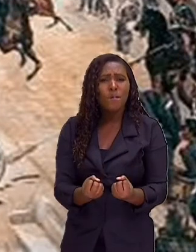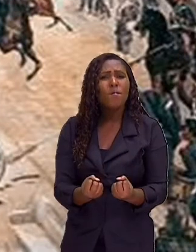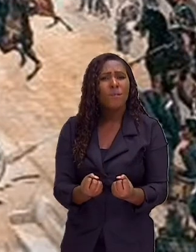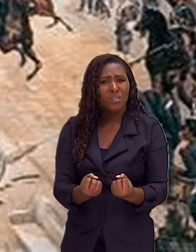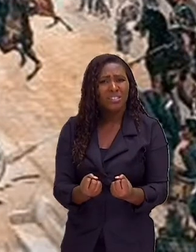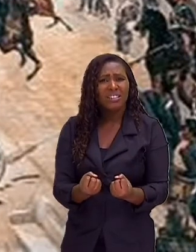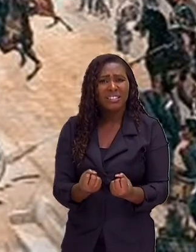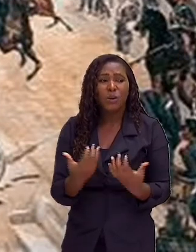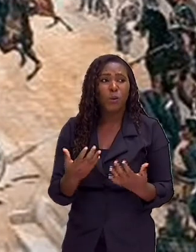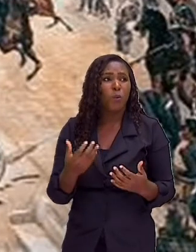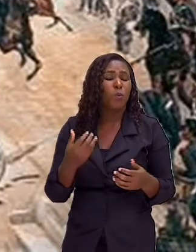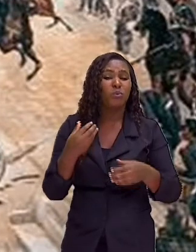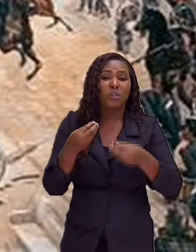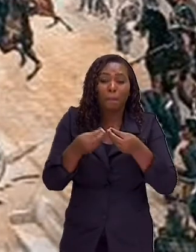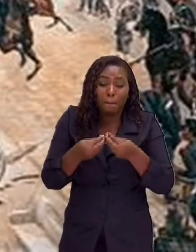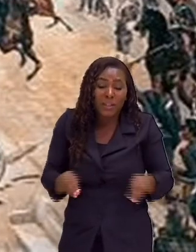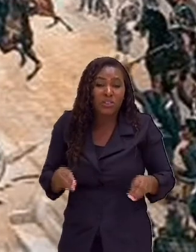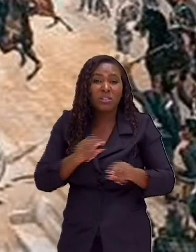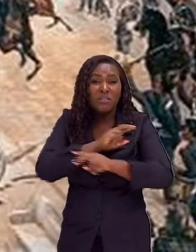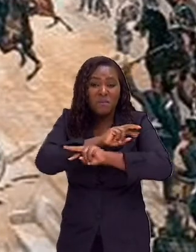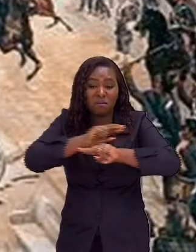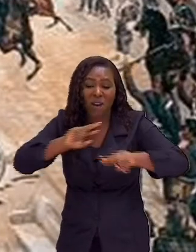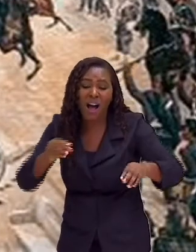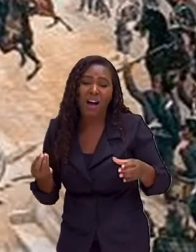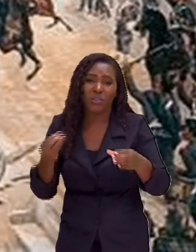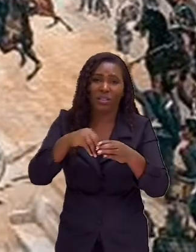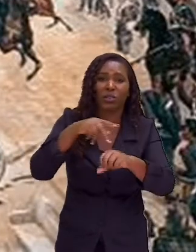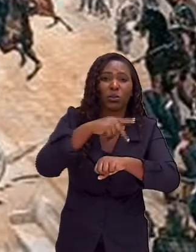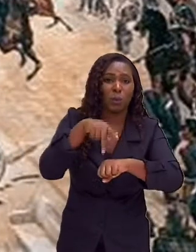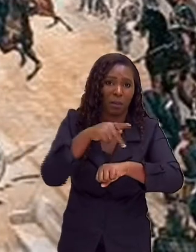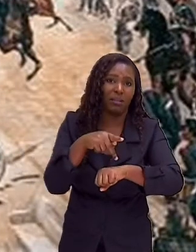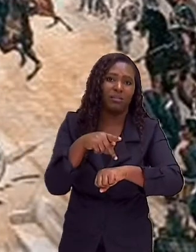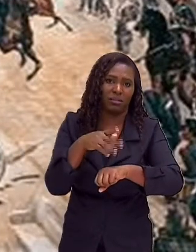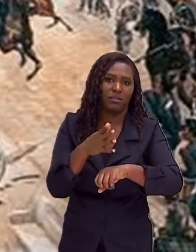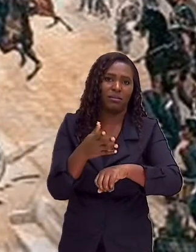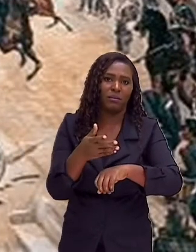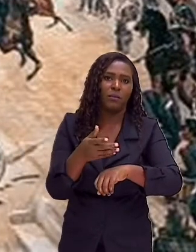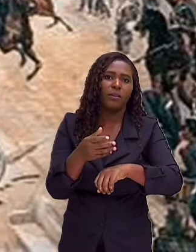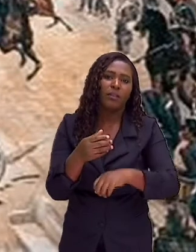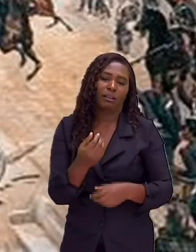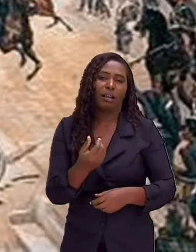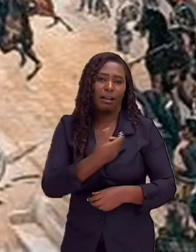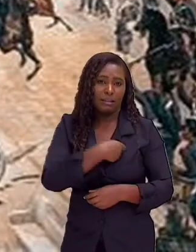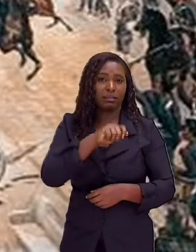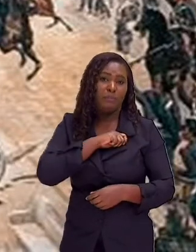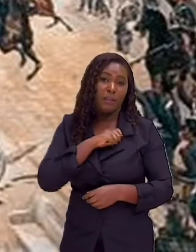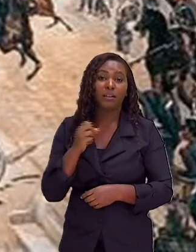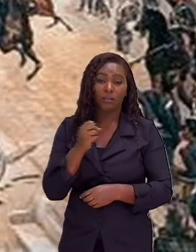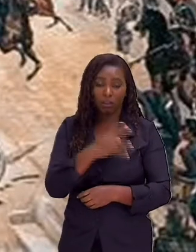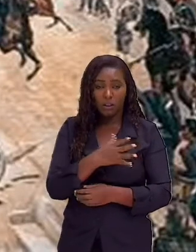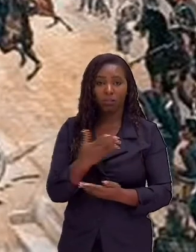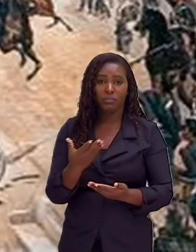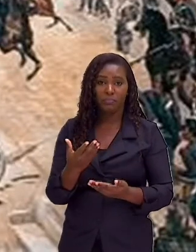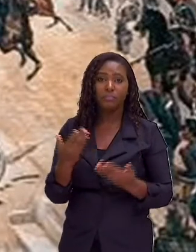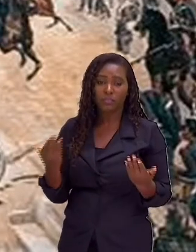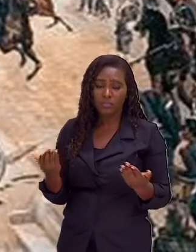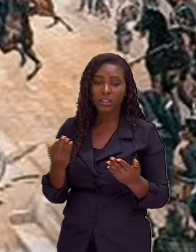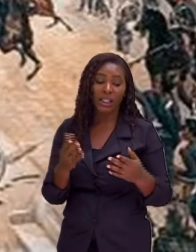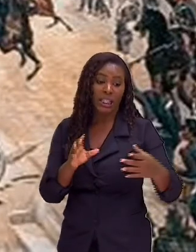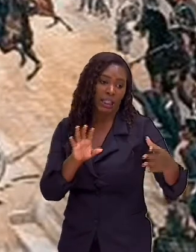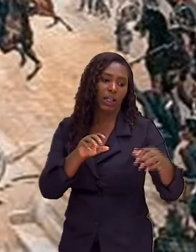a cidade do México, a capital da Nova Espanha, comandada e atrelada à